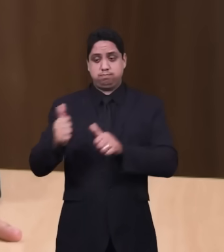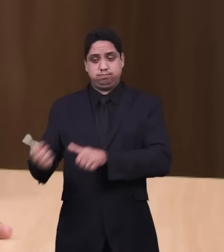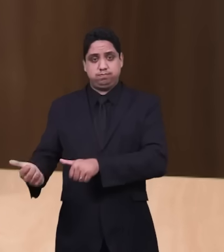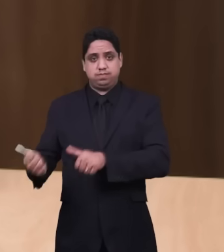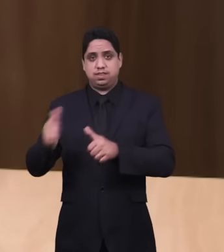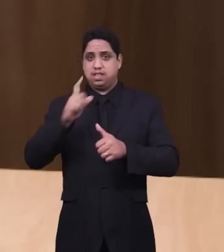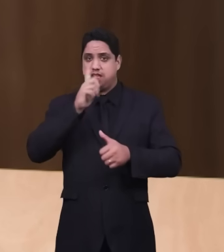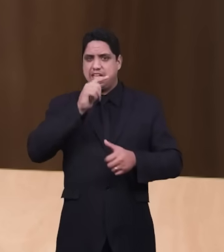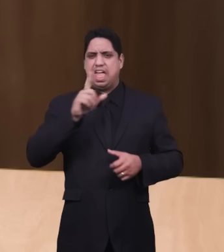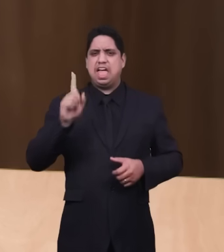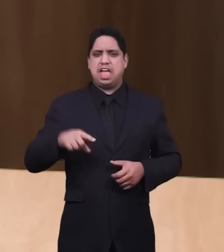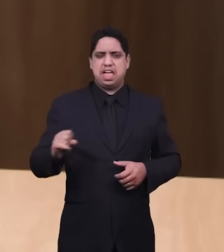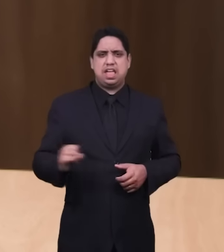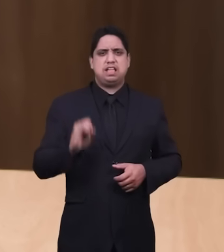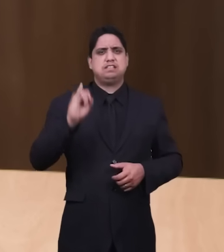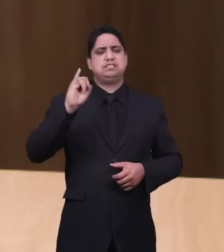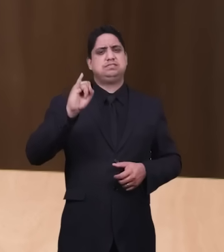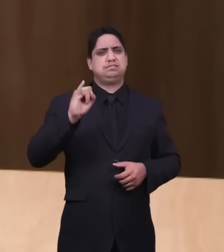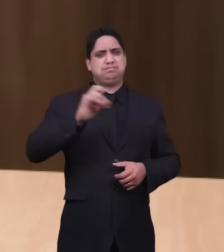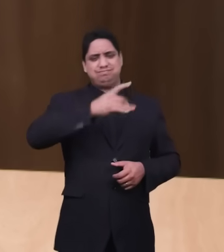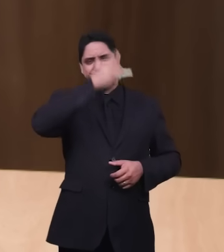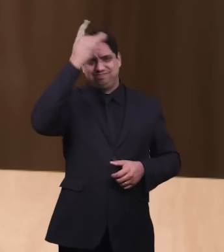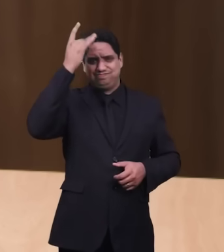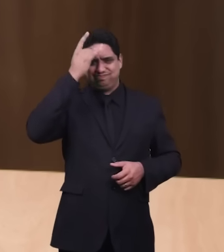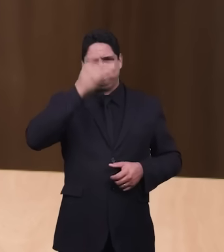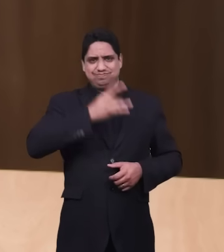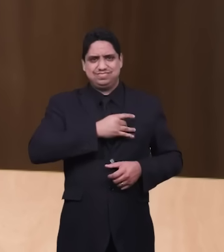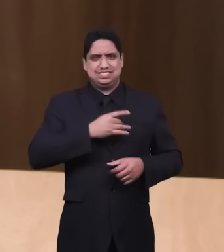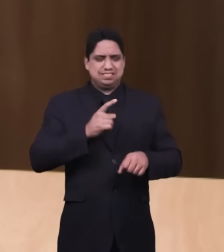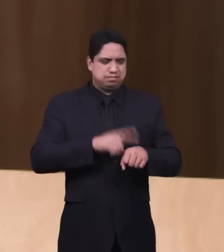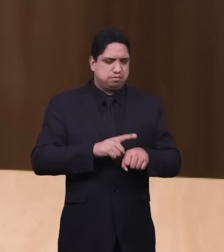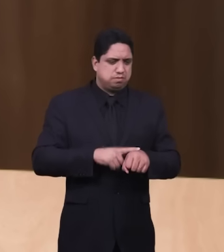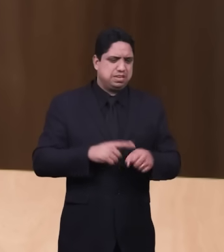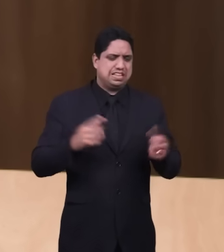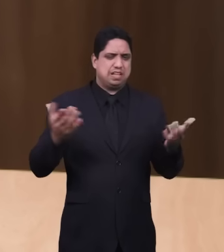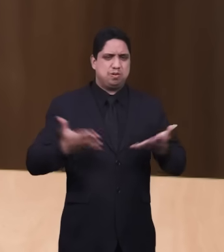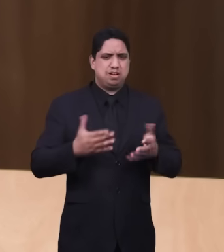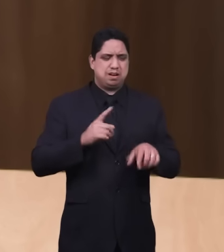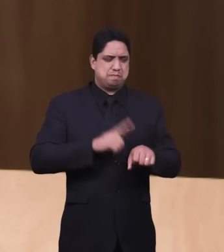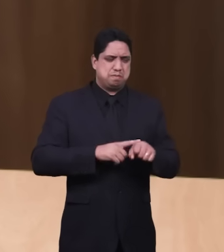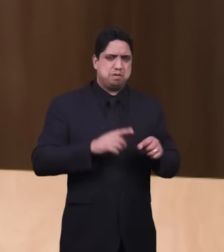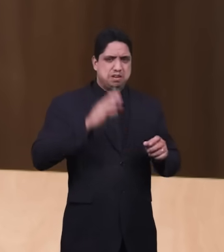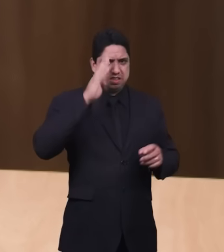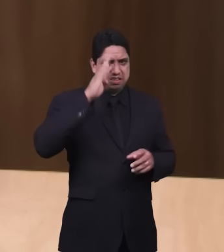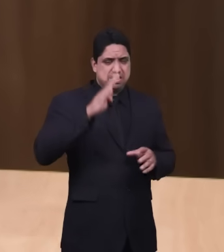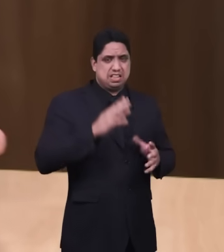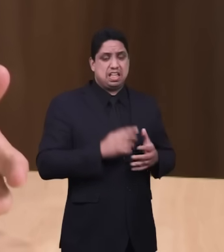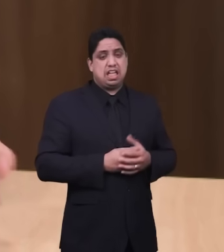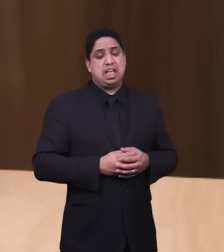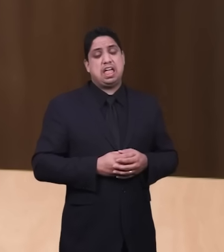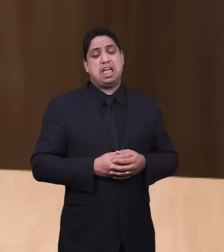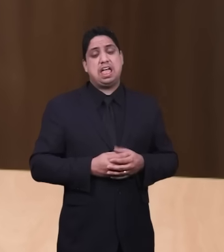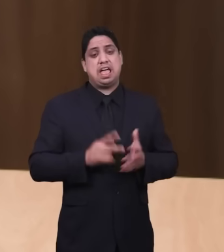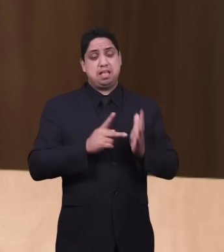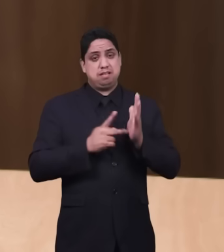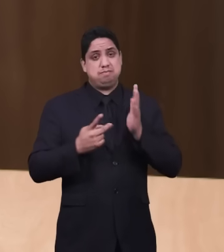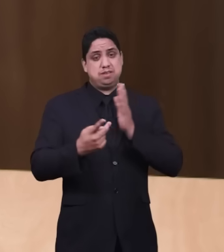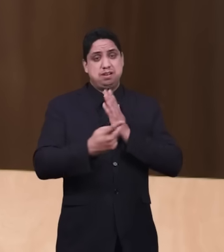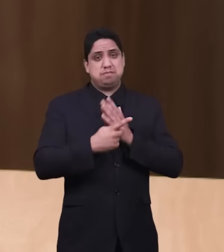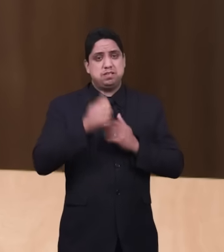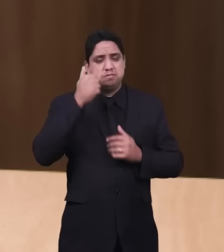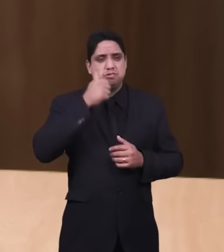Santo. Isso é muito importante, o batismo com o Espírito Santo nesse momento de trevas, é a candeia, a parábola